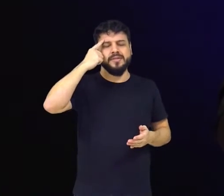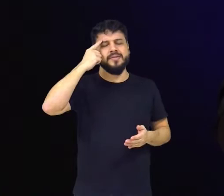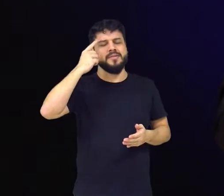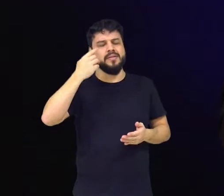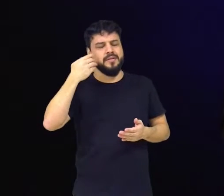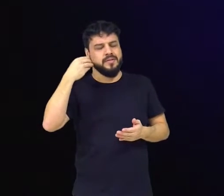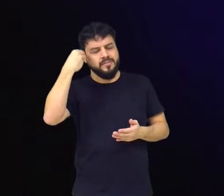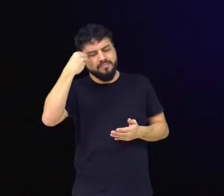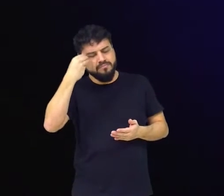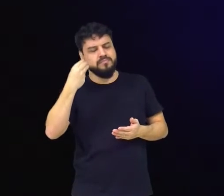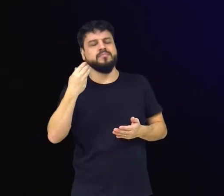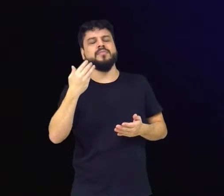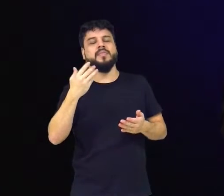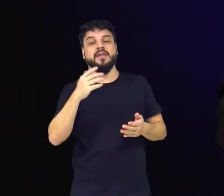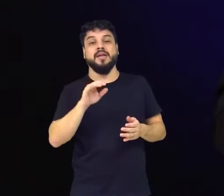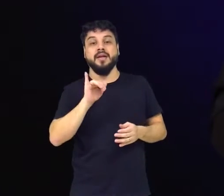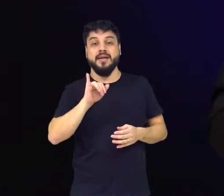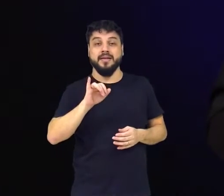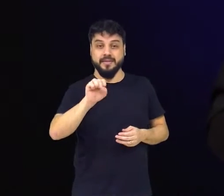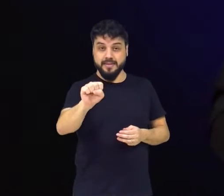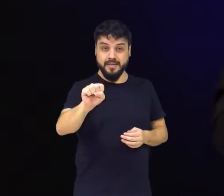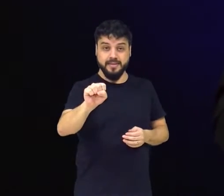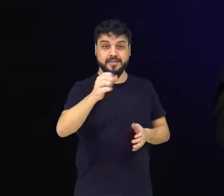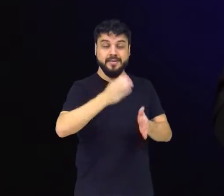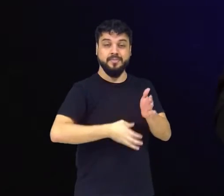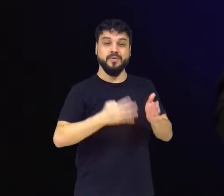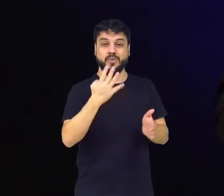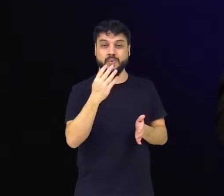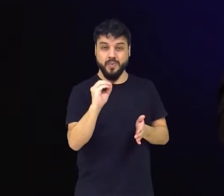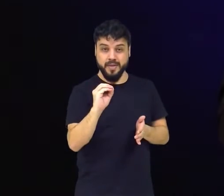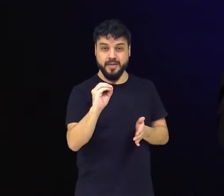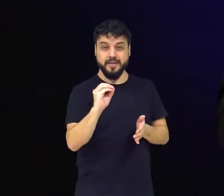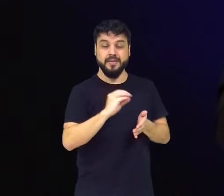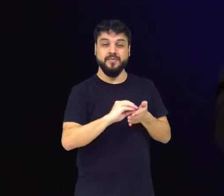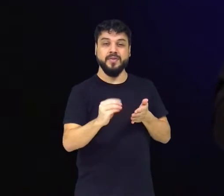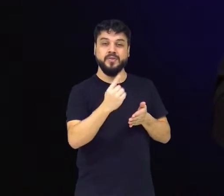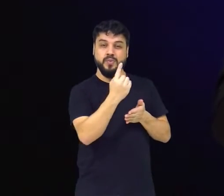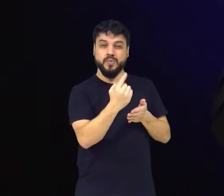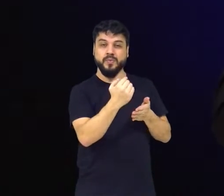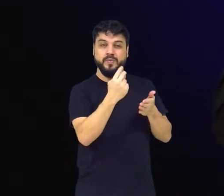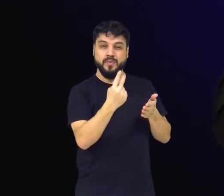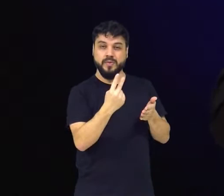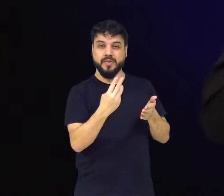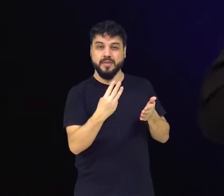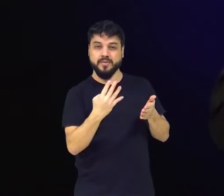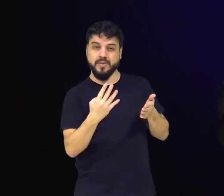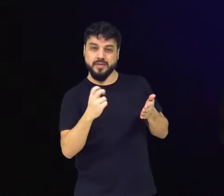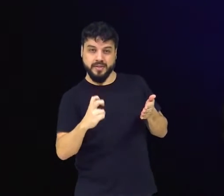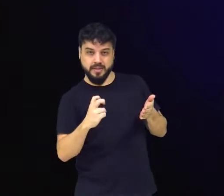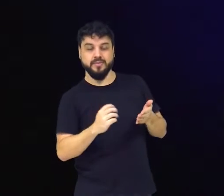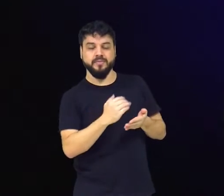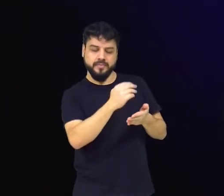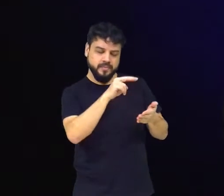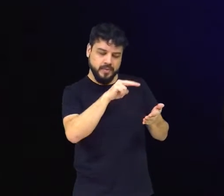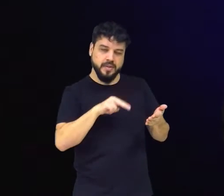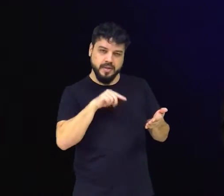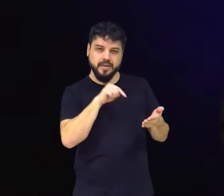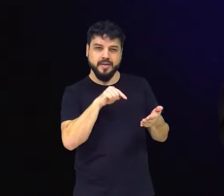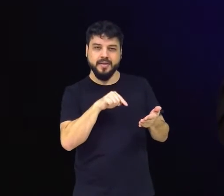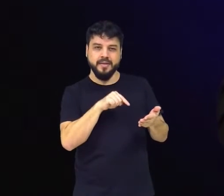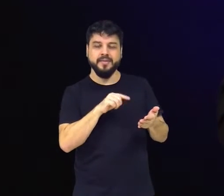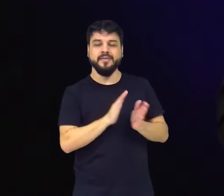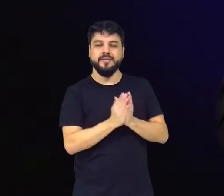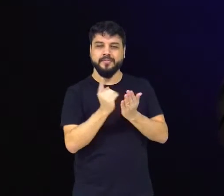no livro de Isaías, capítulo 40, versos de 1 a 5. Acompanhe comigo aí na sua Bíblia essa